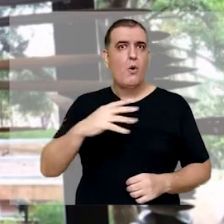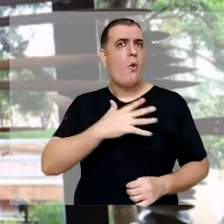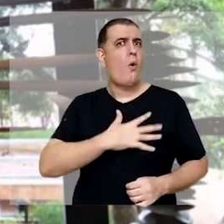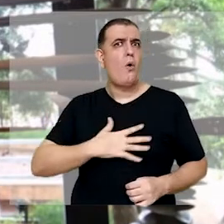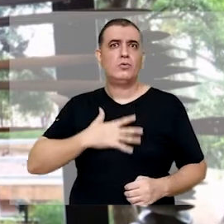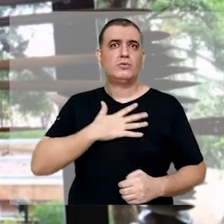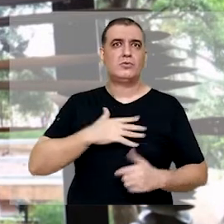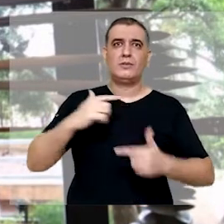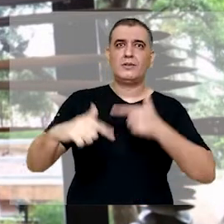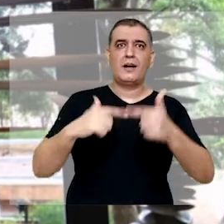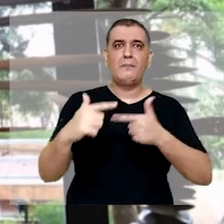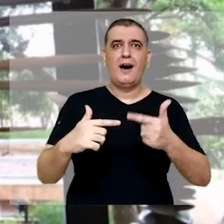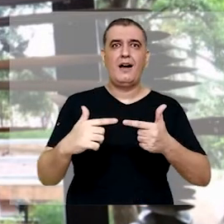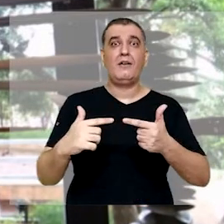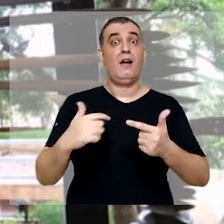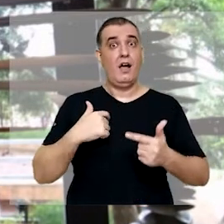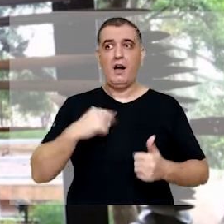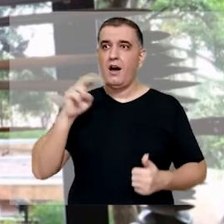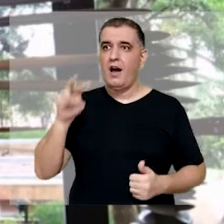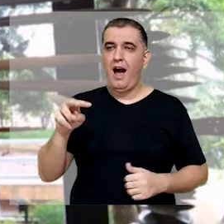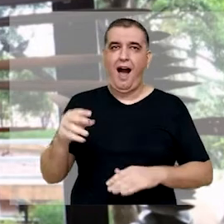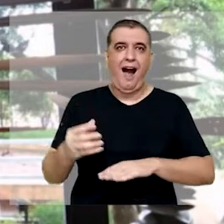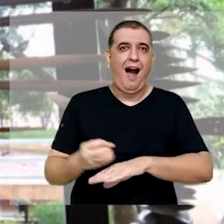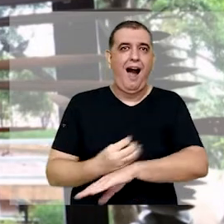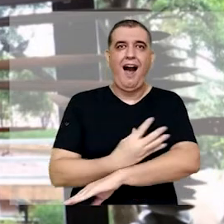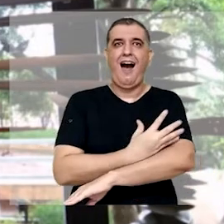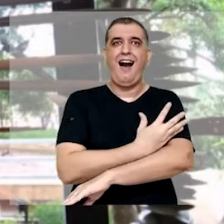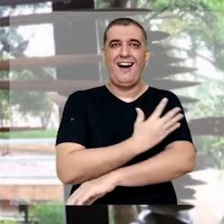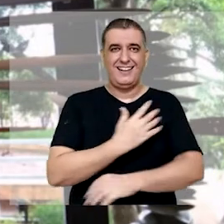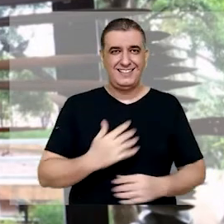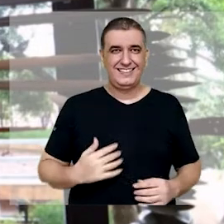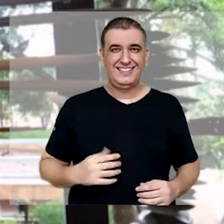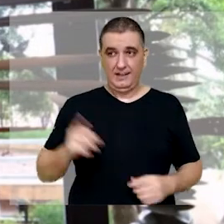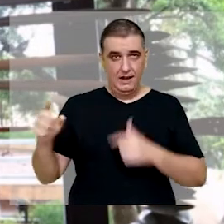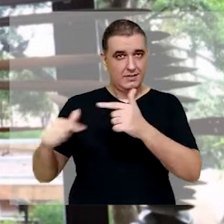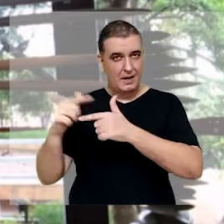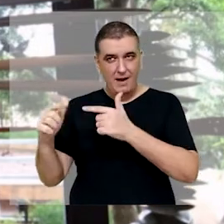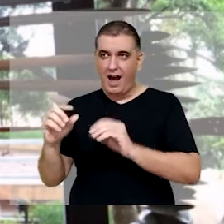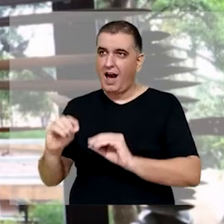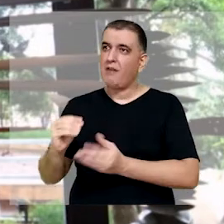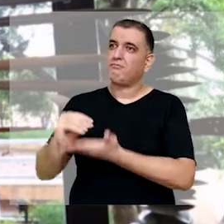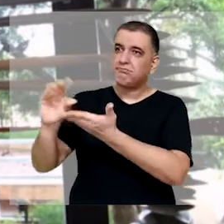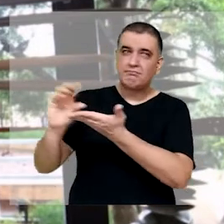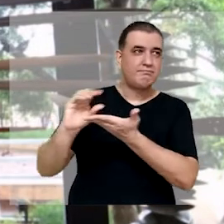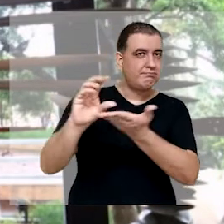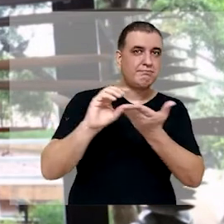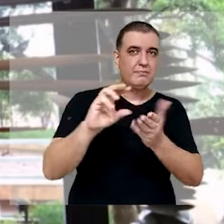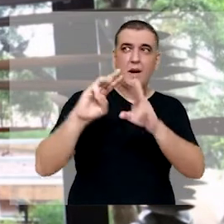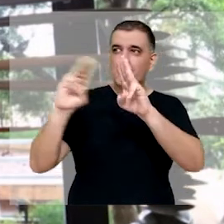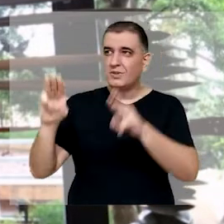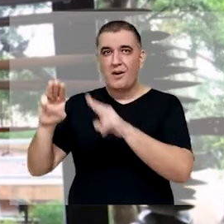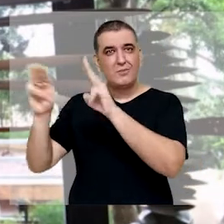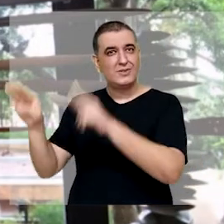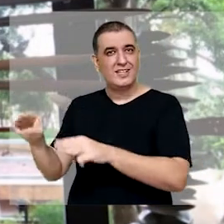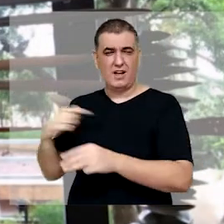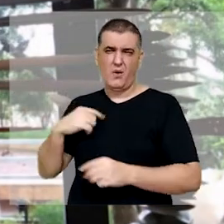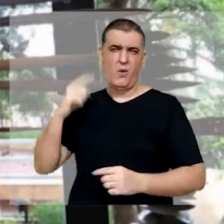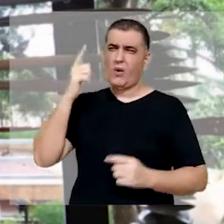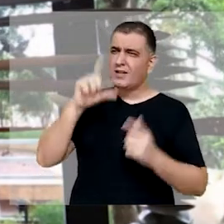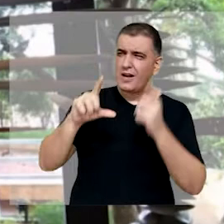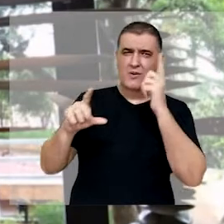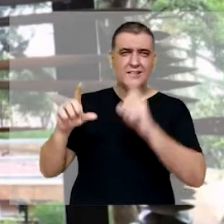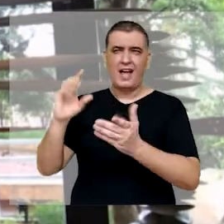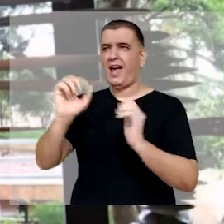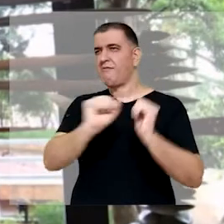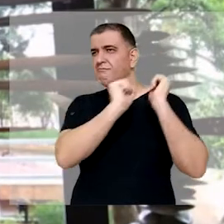sempre fui indo, galgando, mandava meu trabalho para um salão, fui premiada